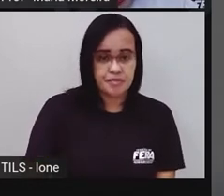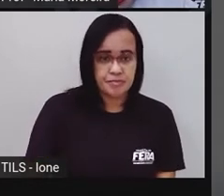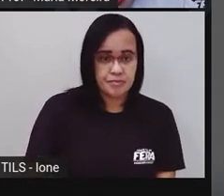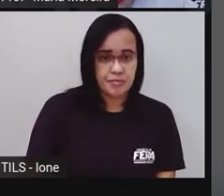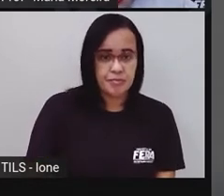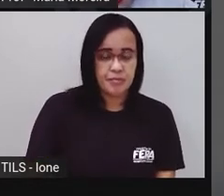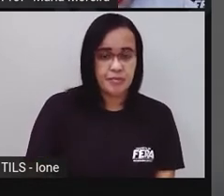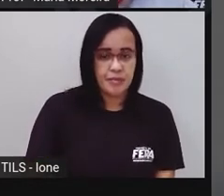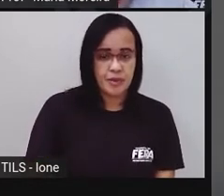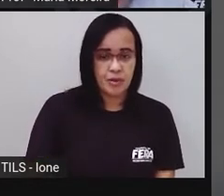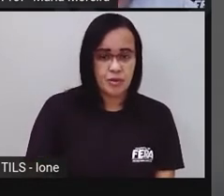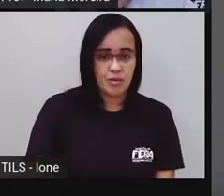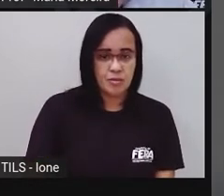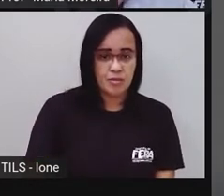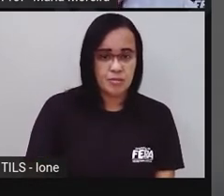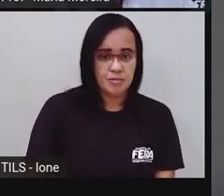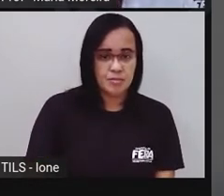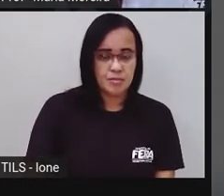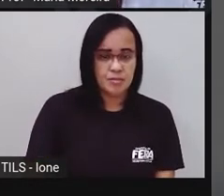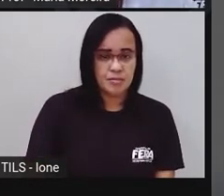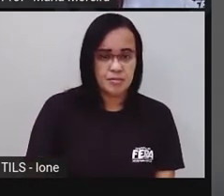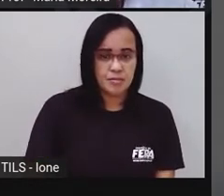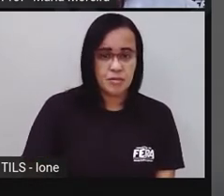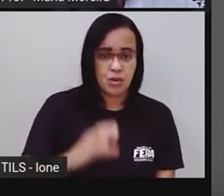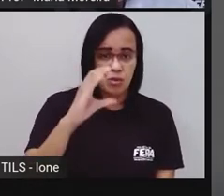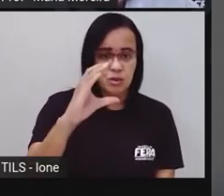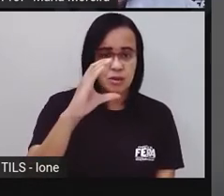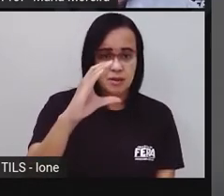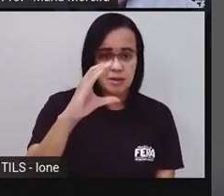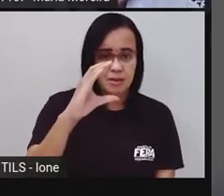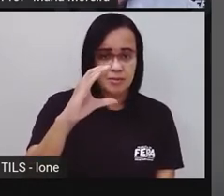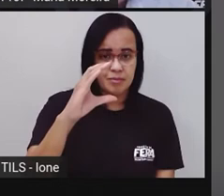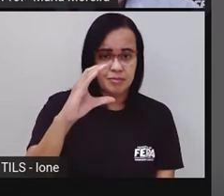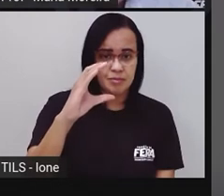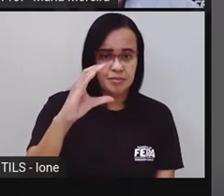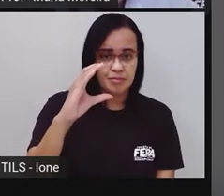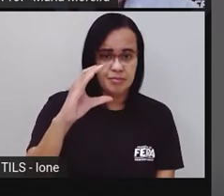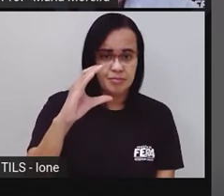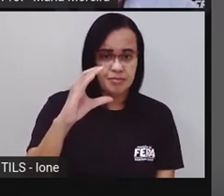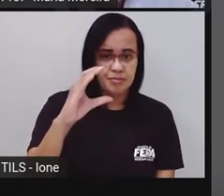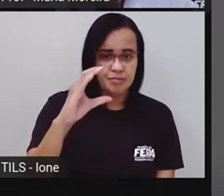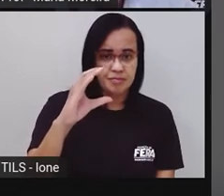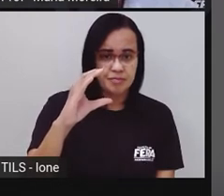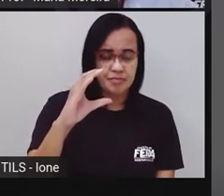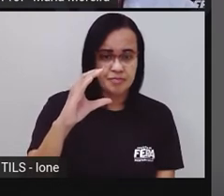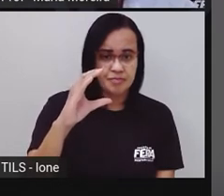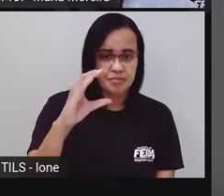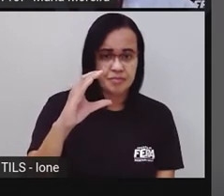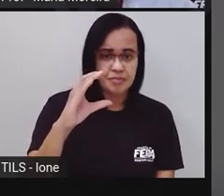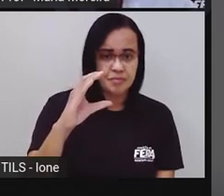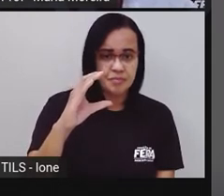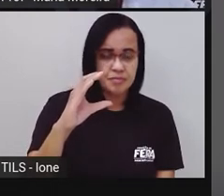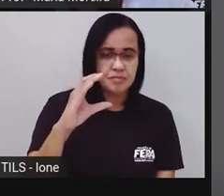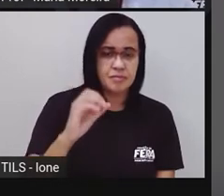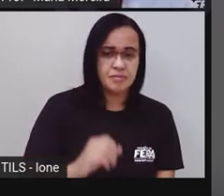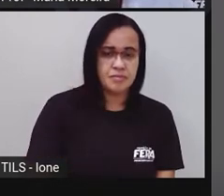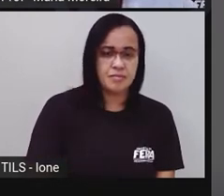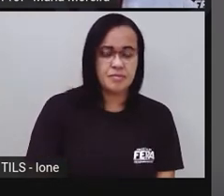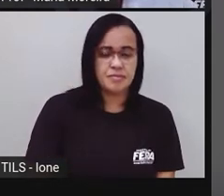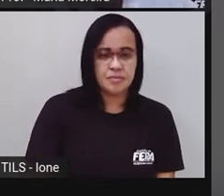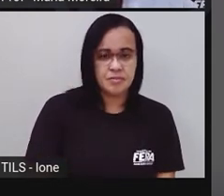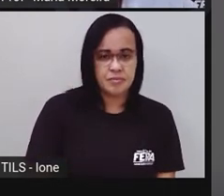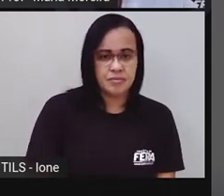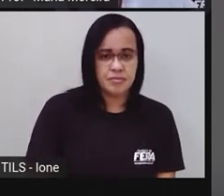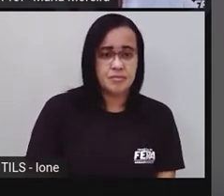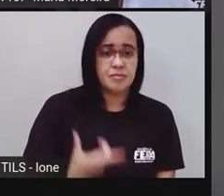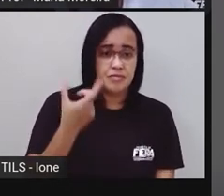o Júlio está o meu seios entenda que para frente ó Então eu tenho quantas centenas aí tem o quê ó a